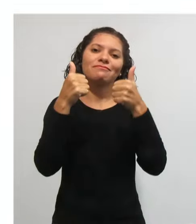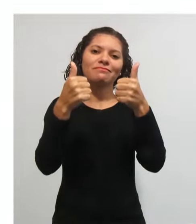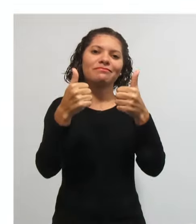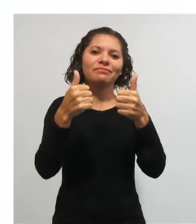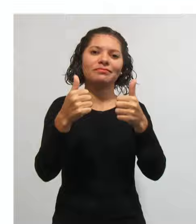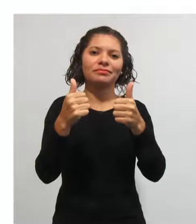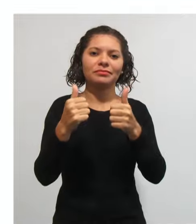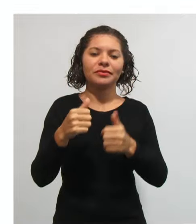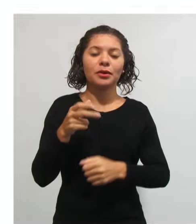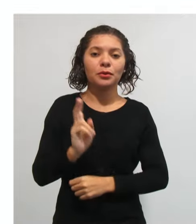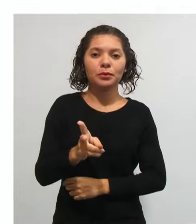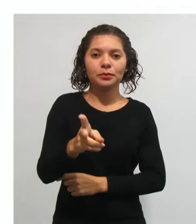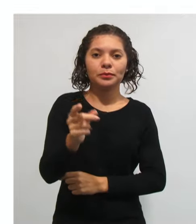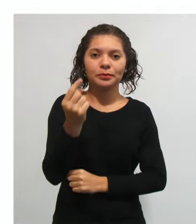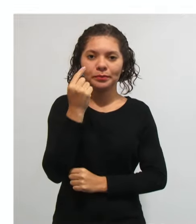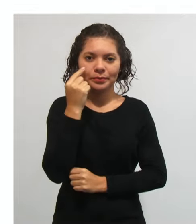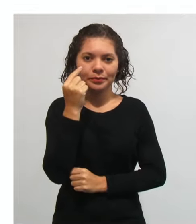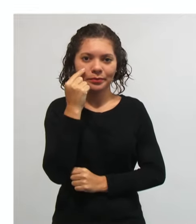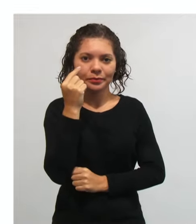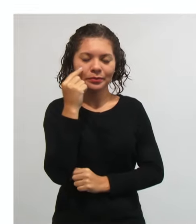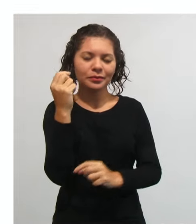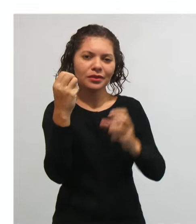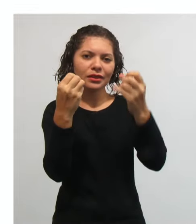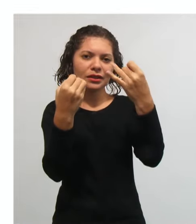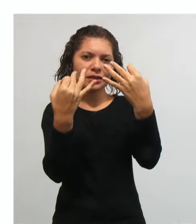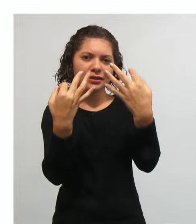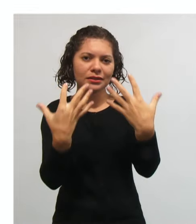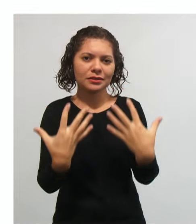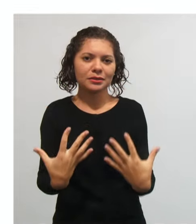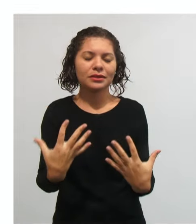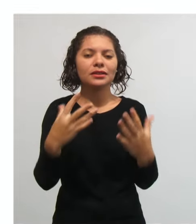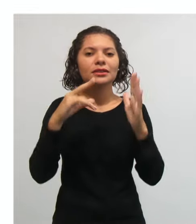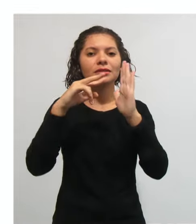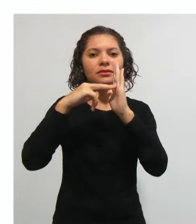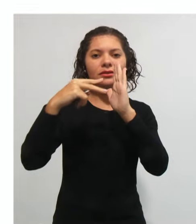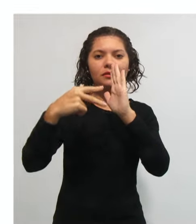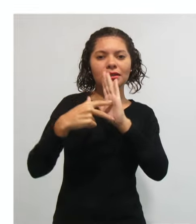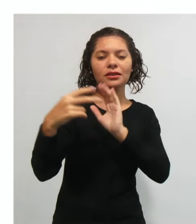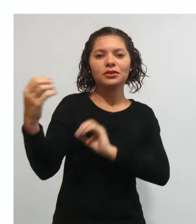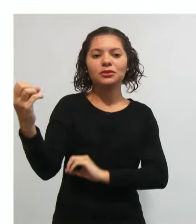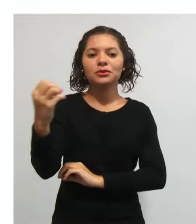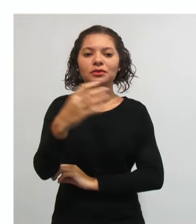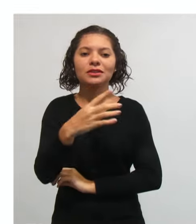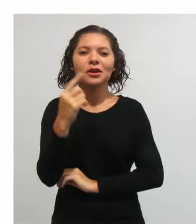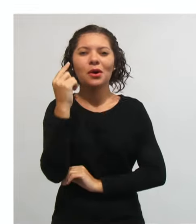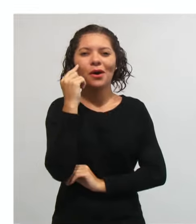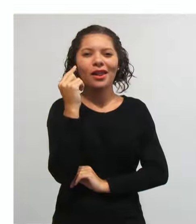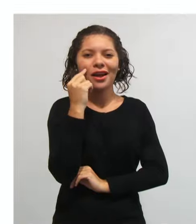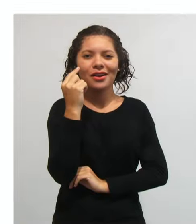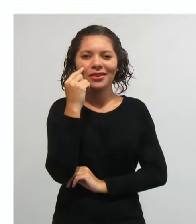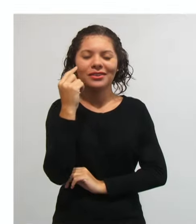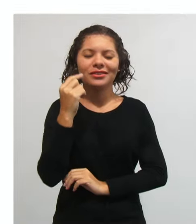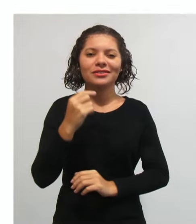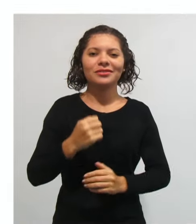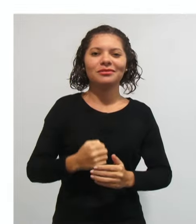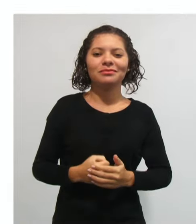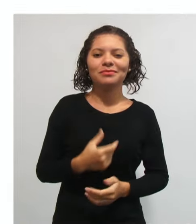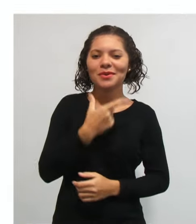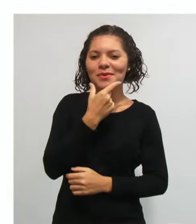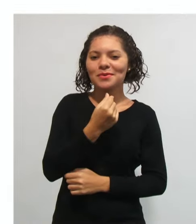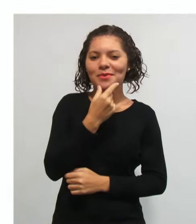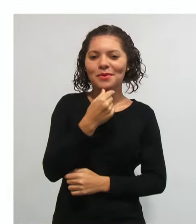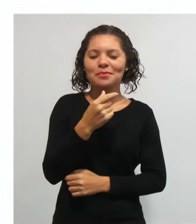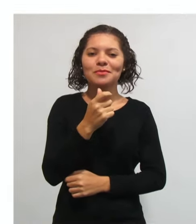avançando Aqui nós temos também a definição de inovação segundo esse camarada aqui Steve